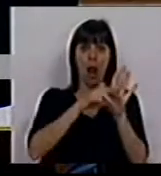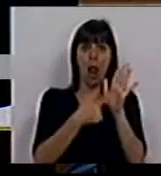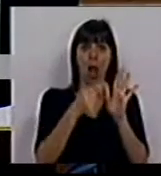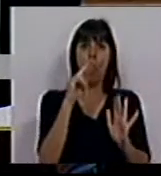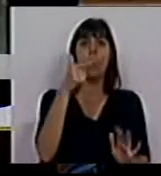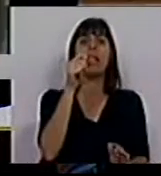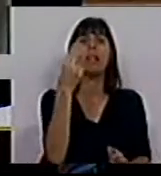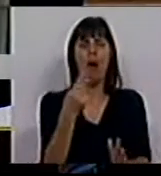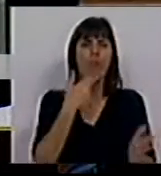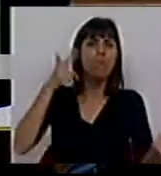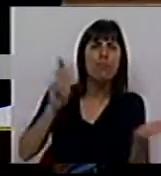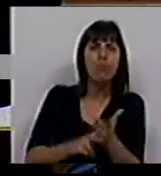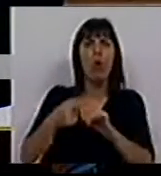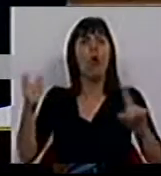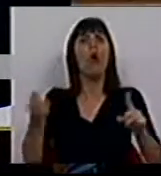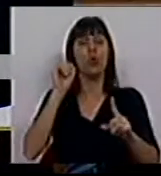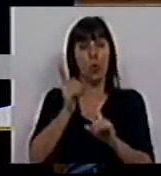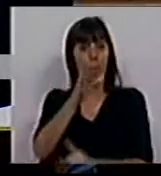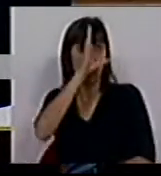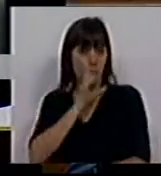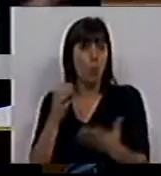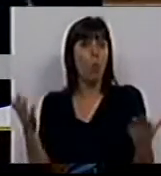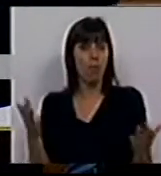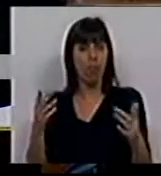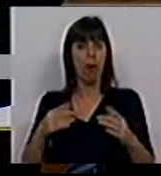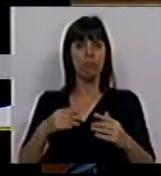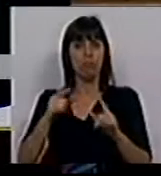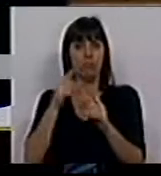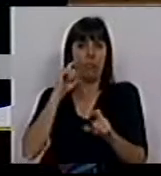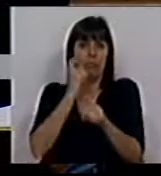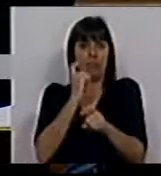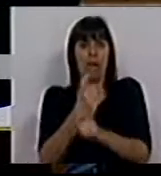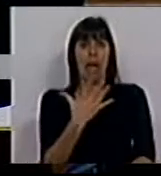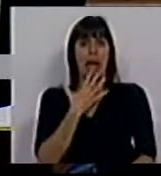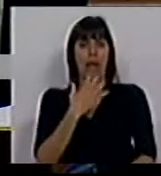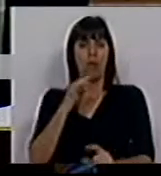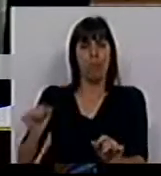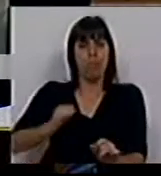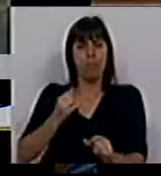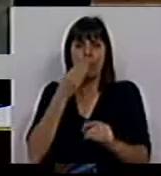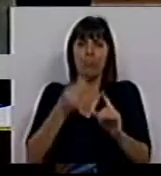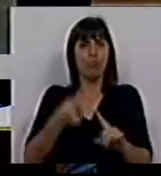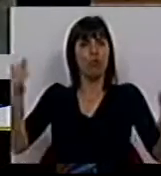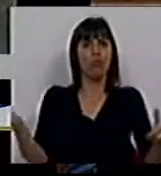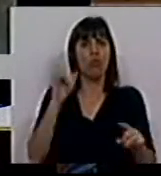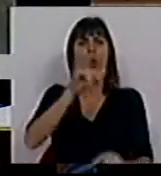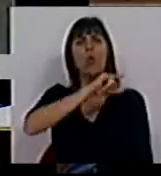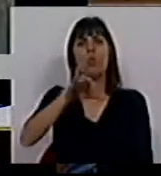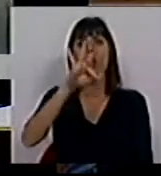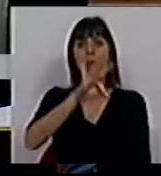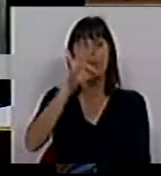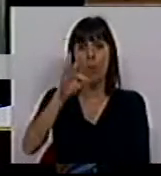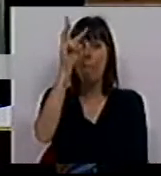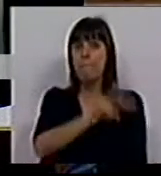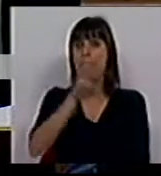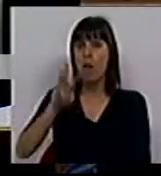da UTAU? É ou não é verdade que o Governo, do alto do seu rigor, se apropria indevidamente de